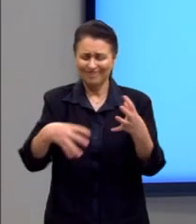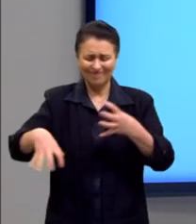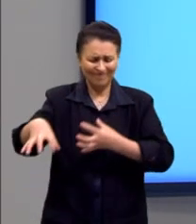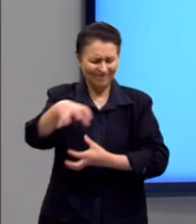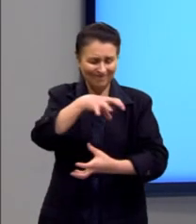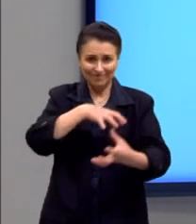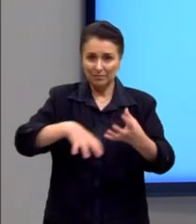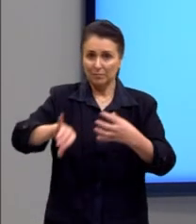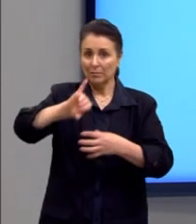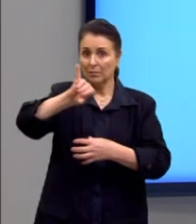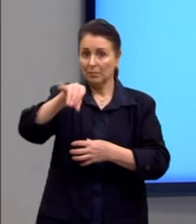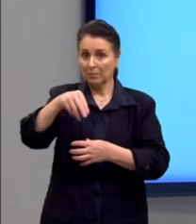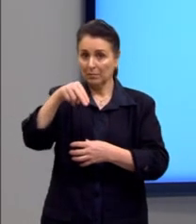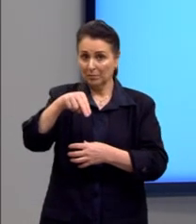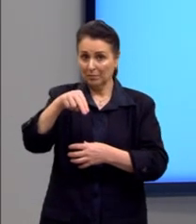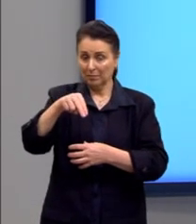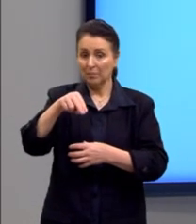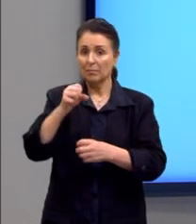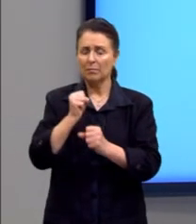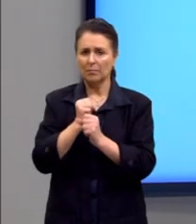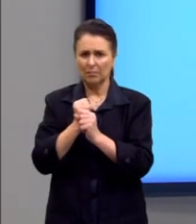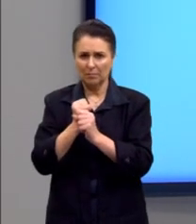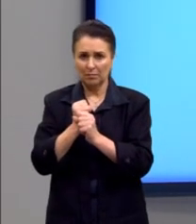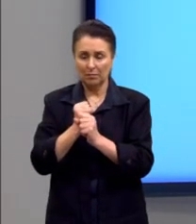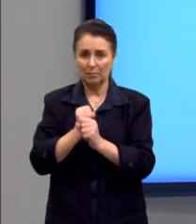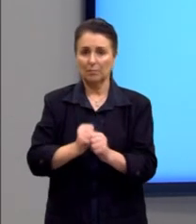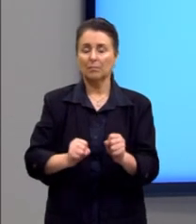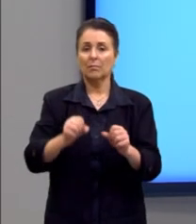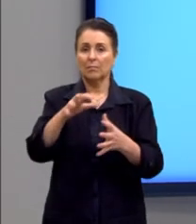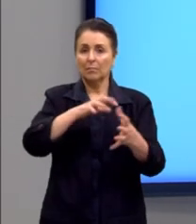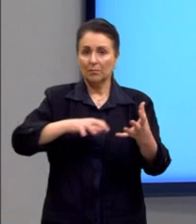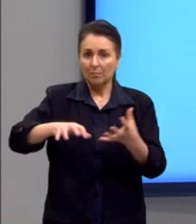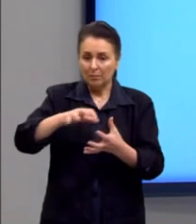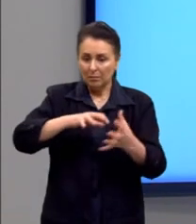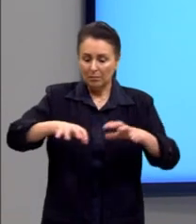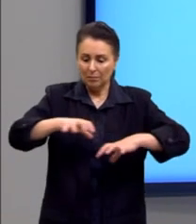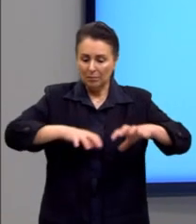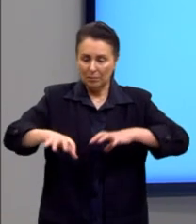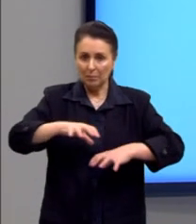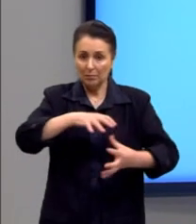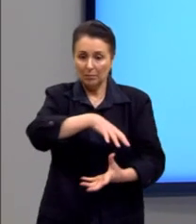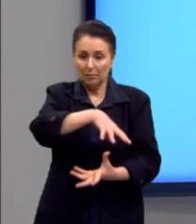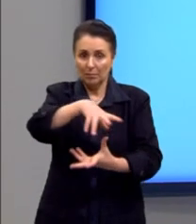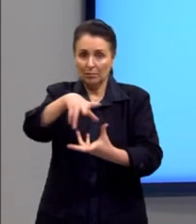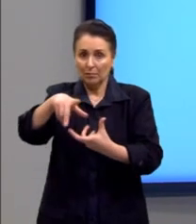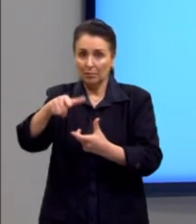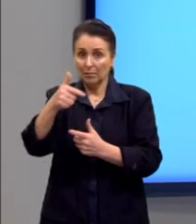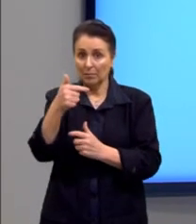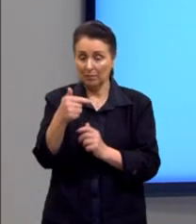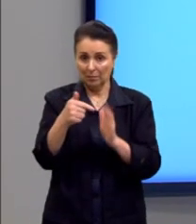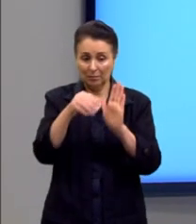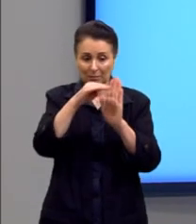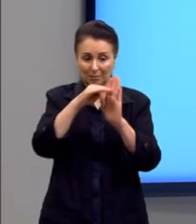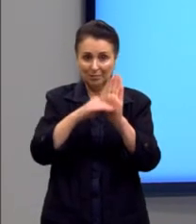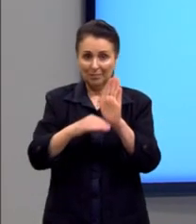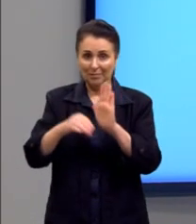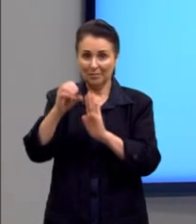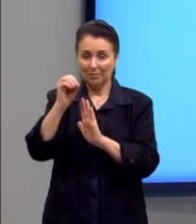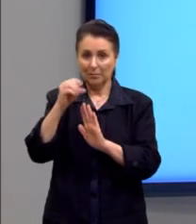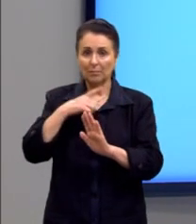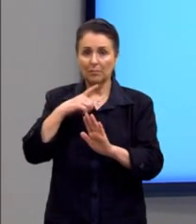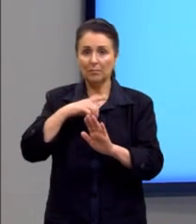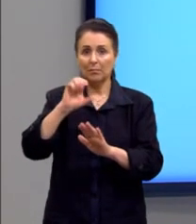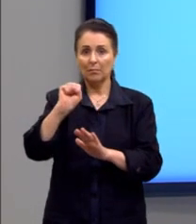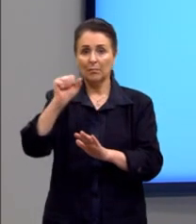em janeiro daquele ano um terremoto de 7 graus na escala Richter atingiu a cidade de